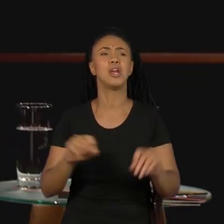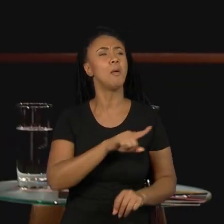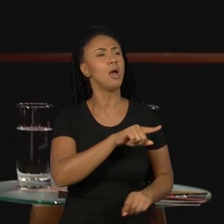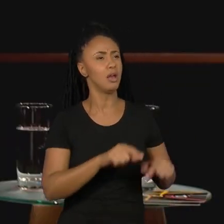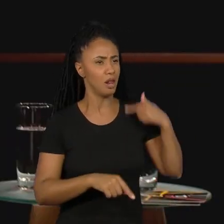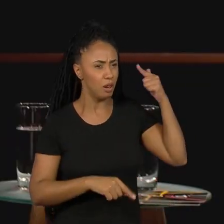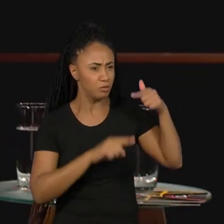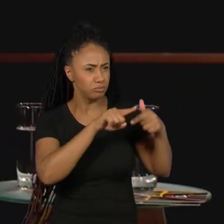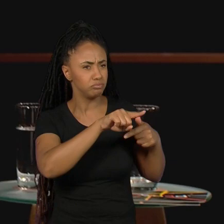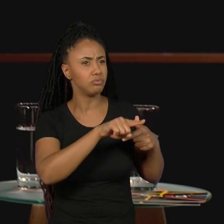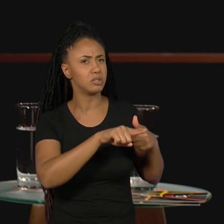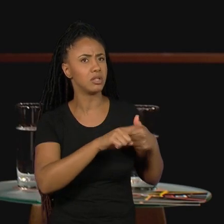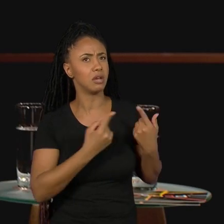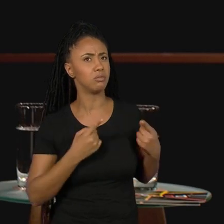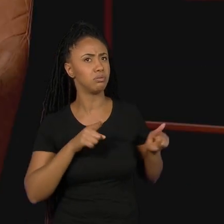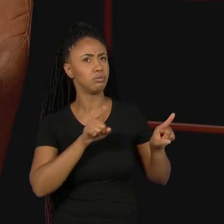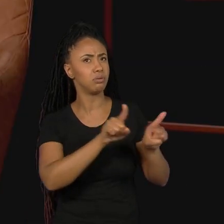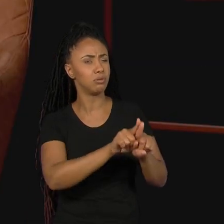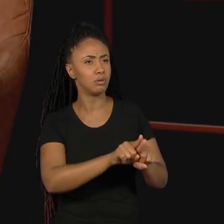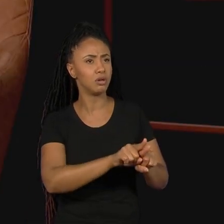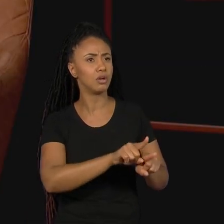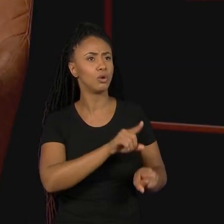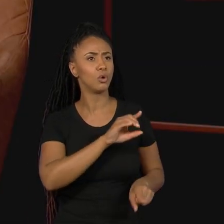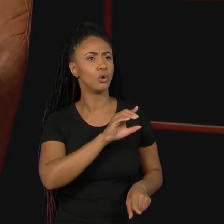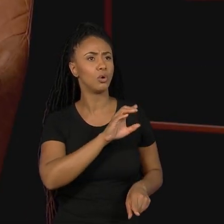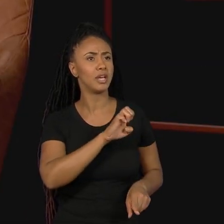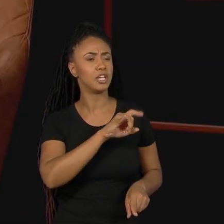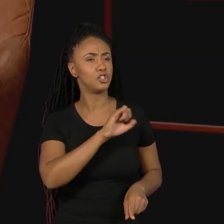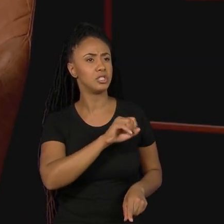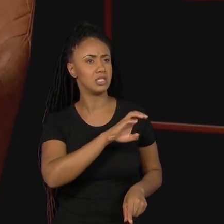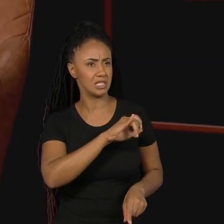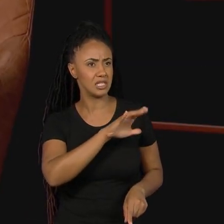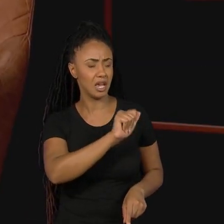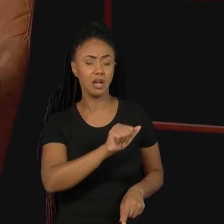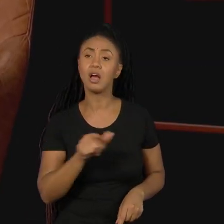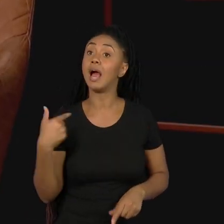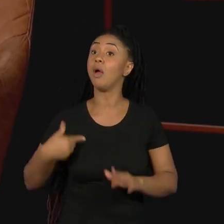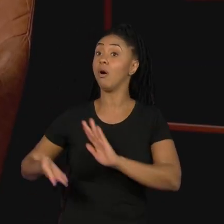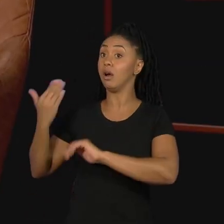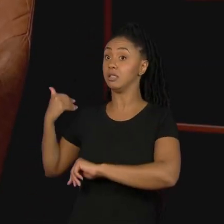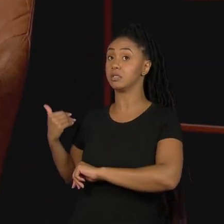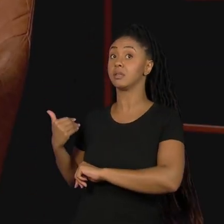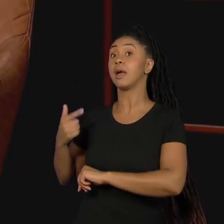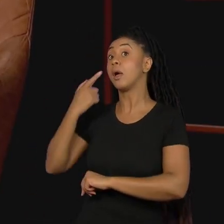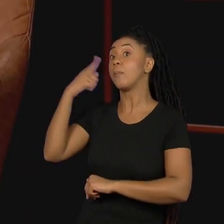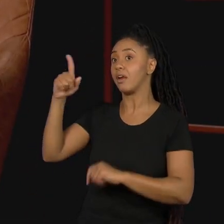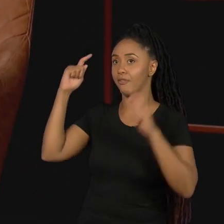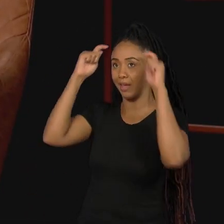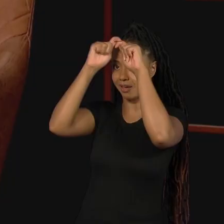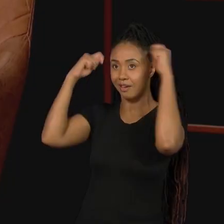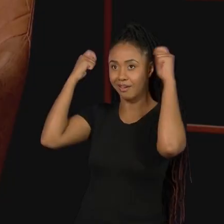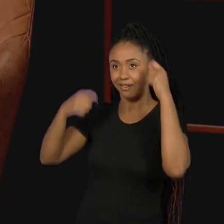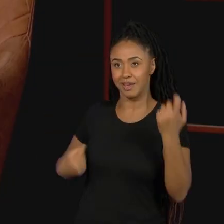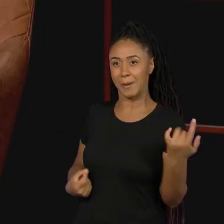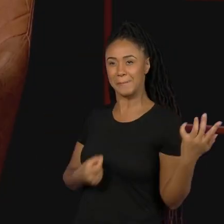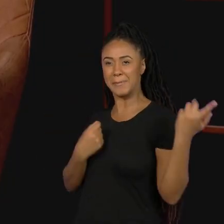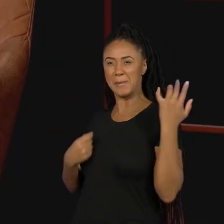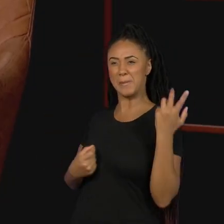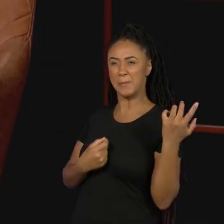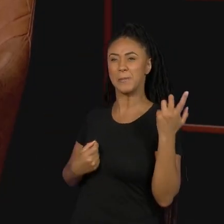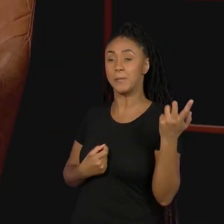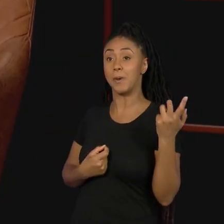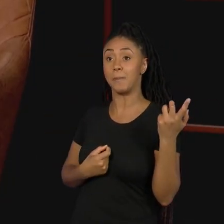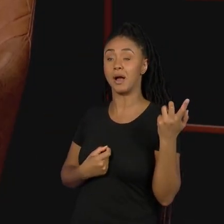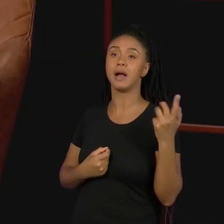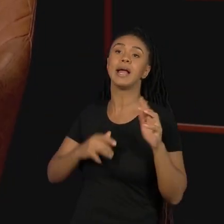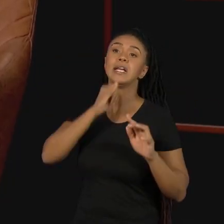foi assistente do Oiticica? Isso antes. Antes. Eu fui a Londres para ver um tal de Jimi Hendrix, que o show tinha sido